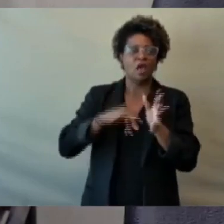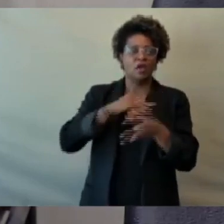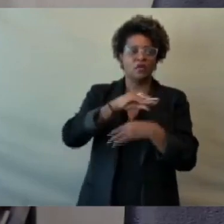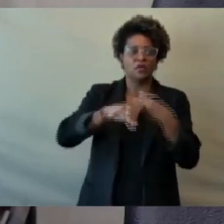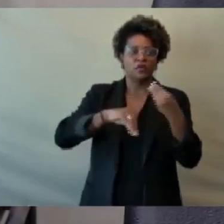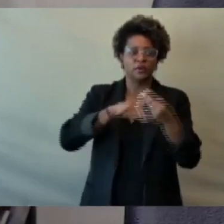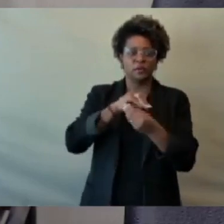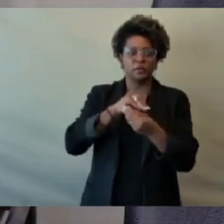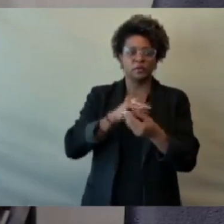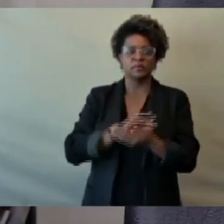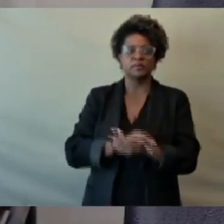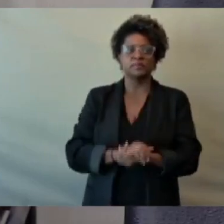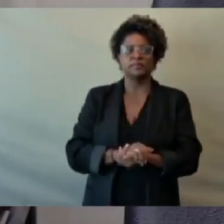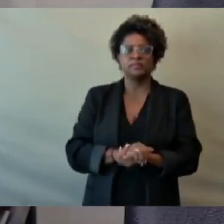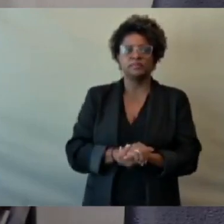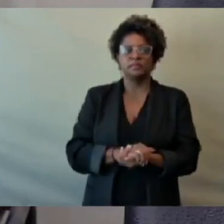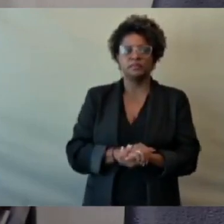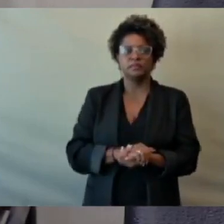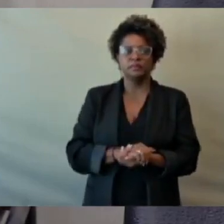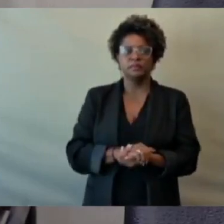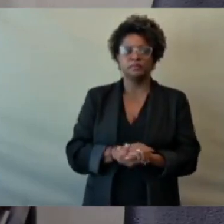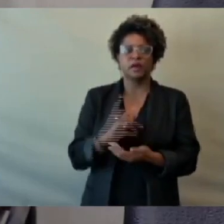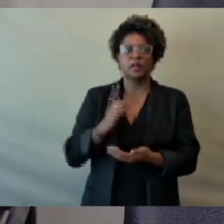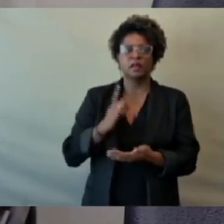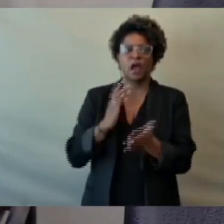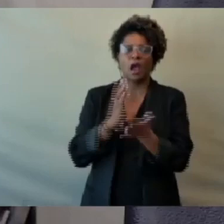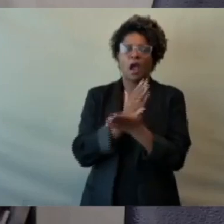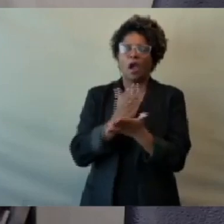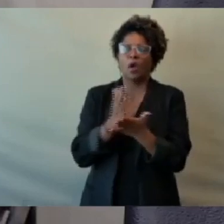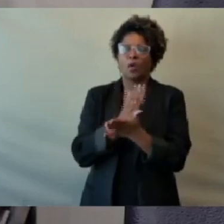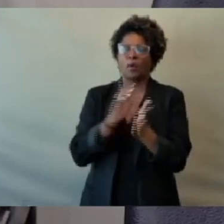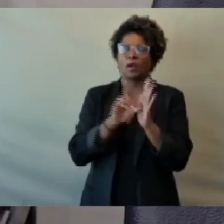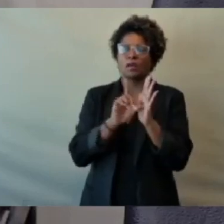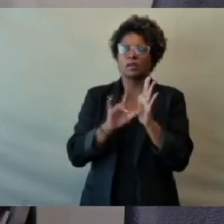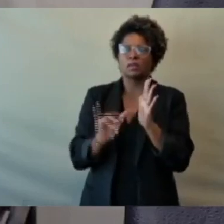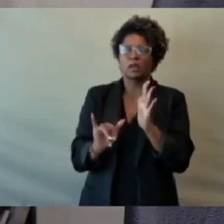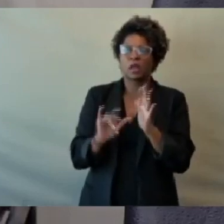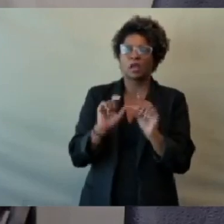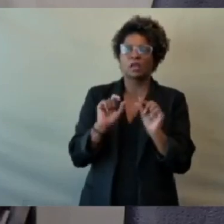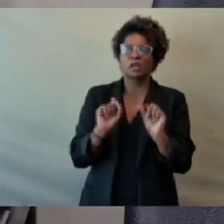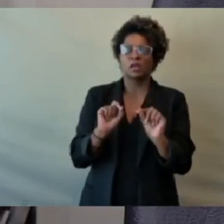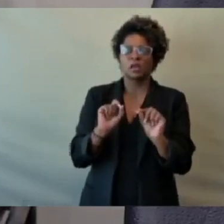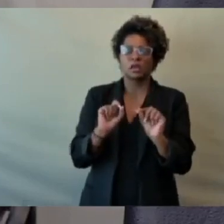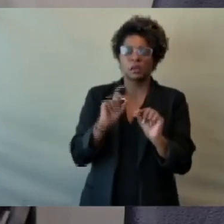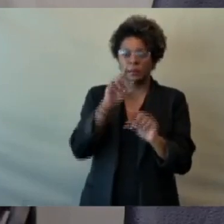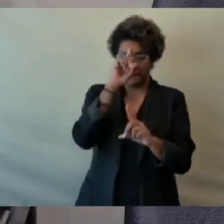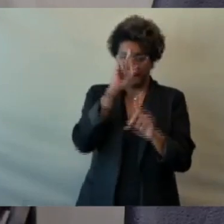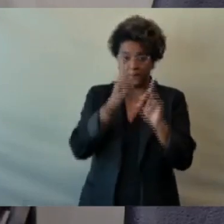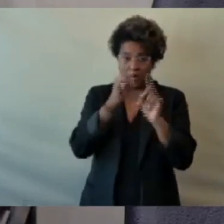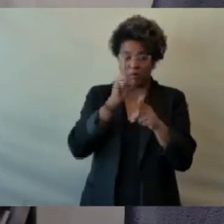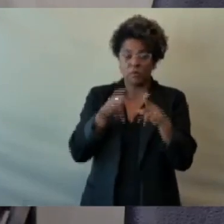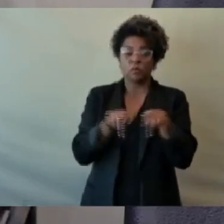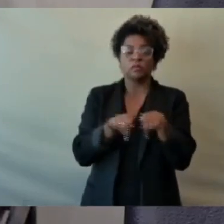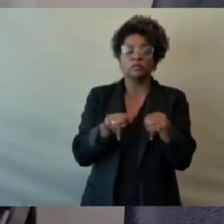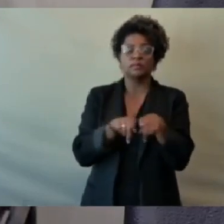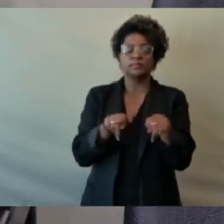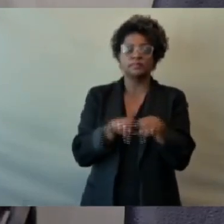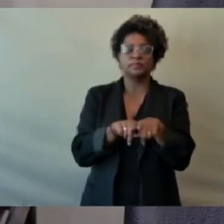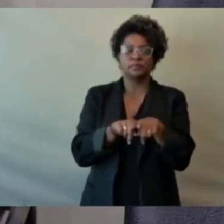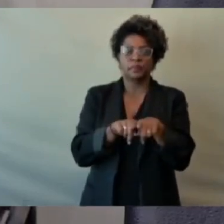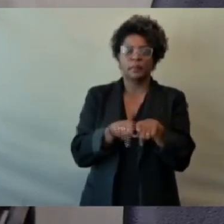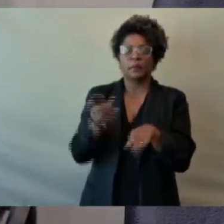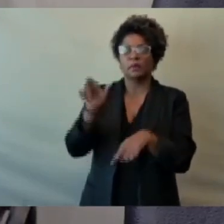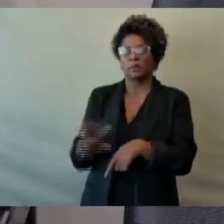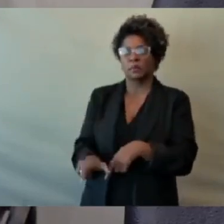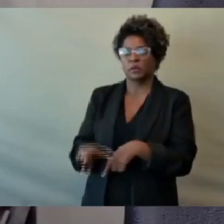Tem algumas leis que regem também essa questão do idoso. Algumas leis muito